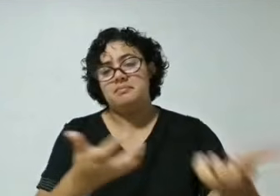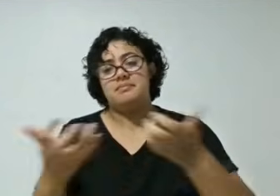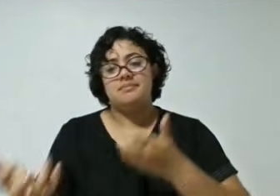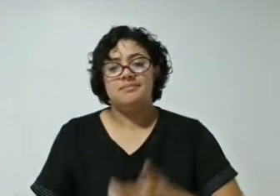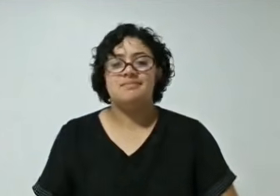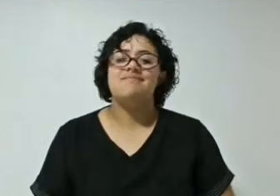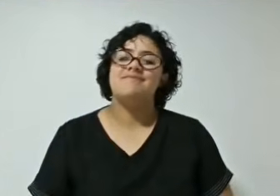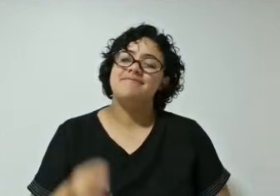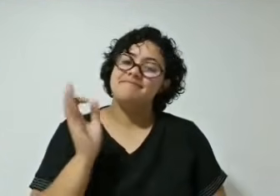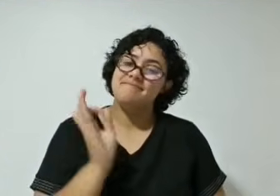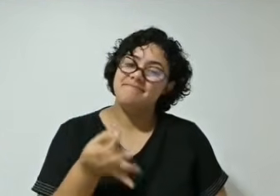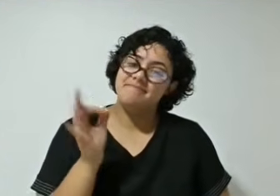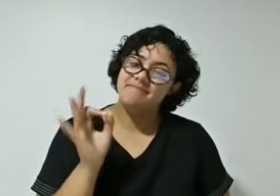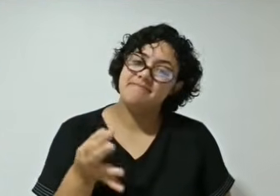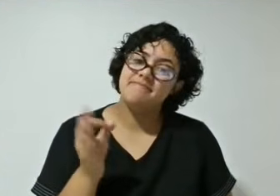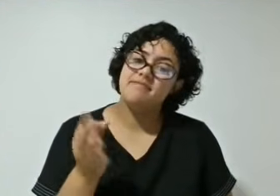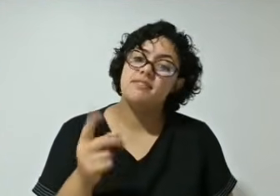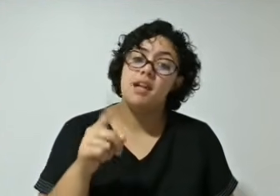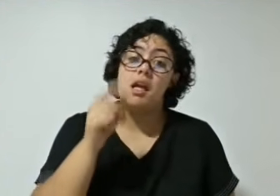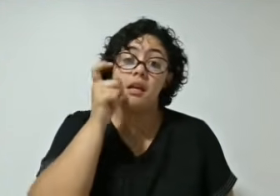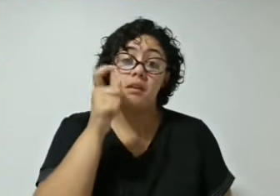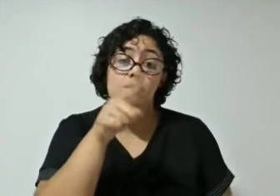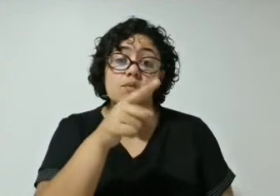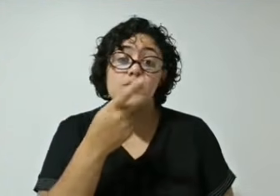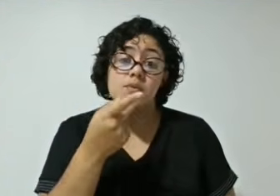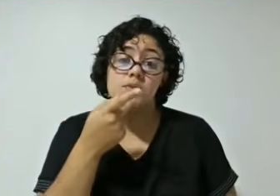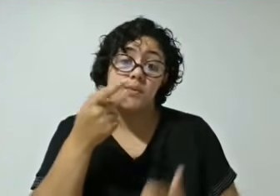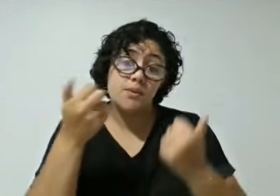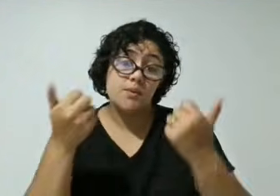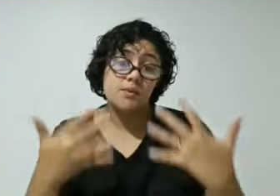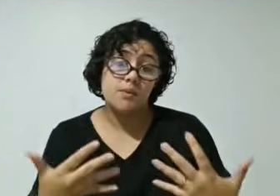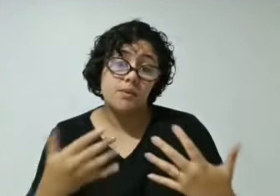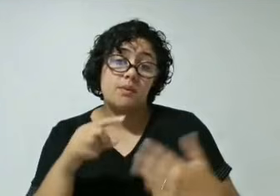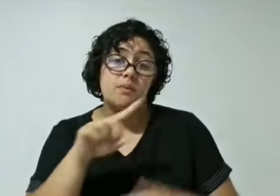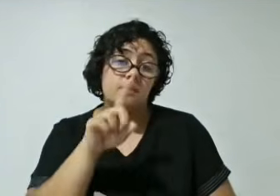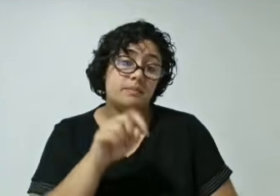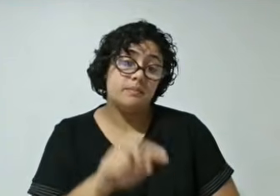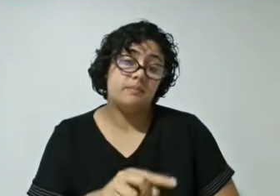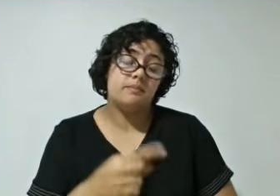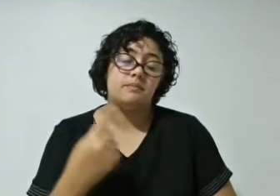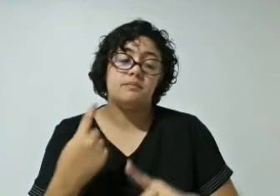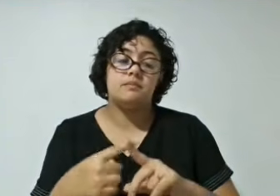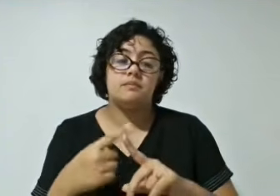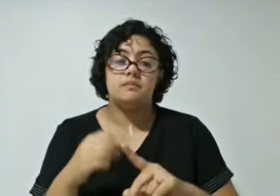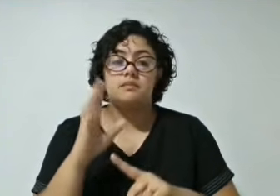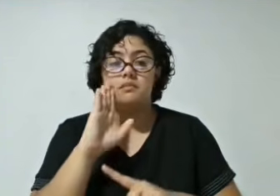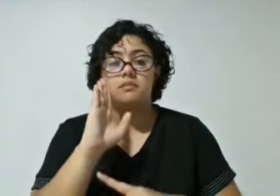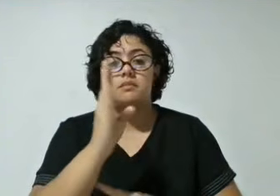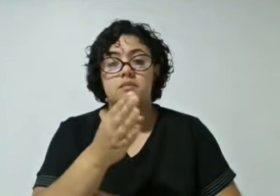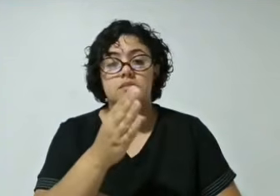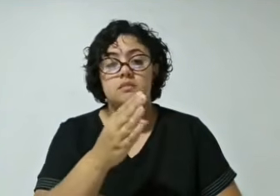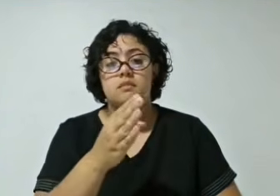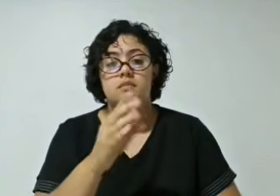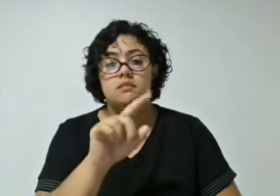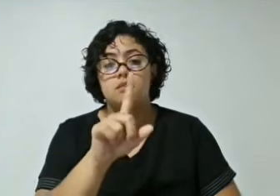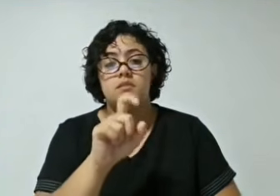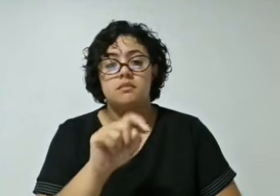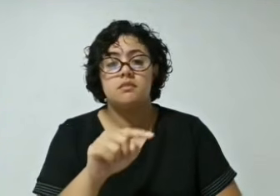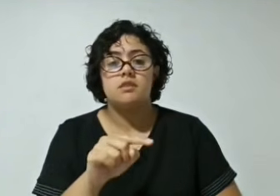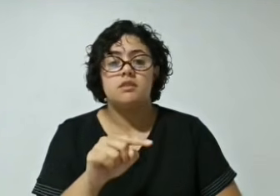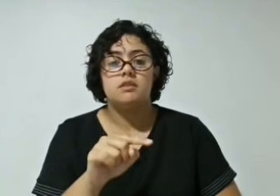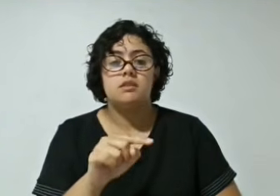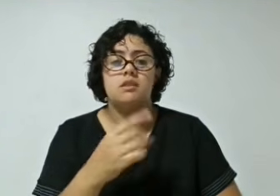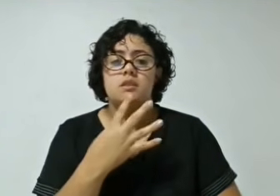certeza. E é interessante você pontuar, né, essas questões, e principalmente essa questão do não